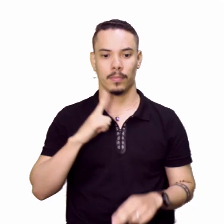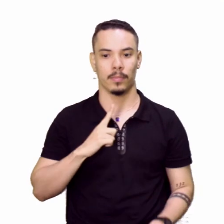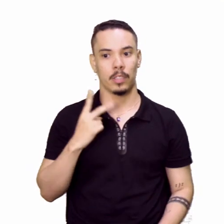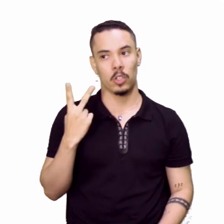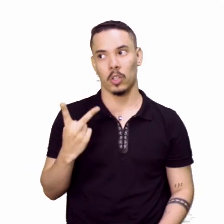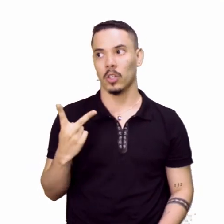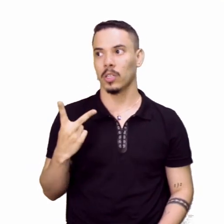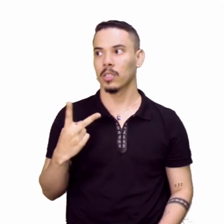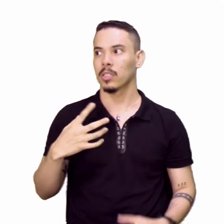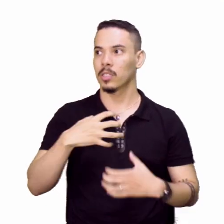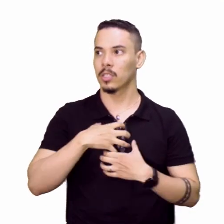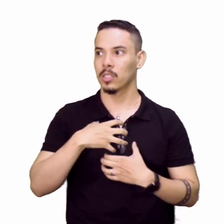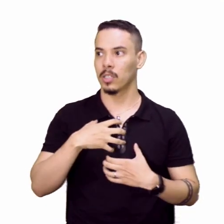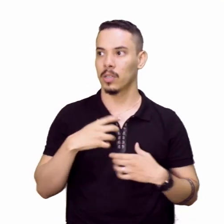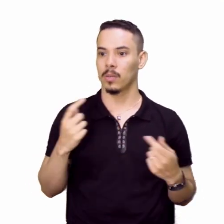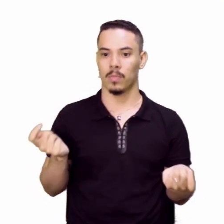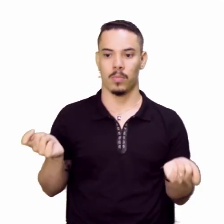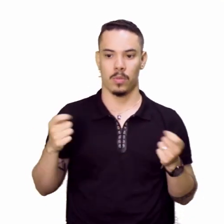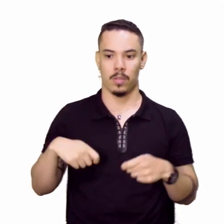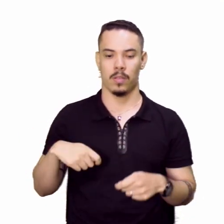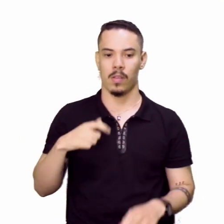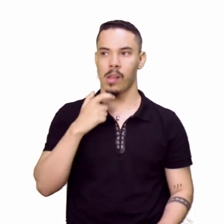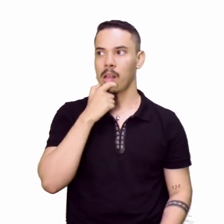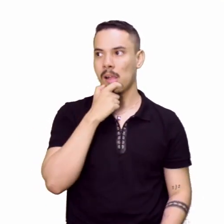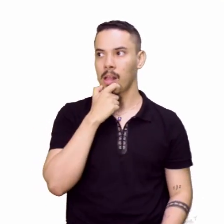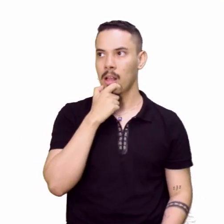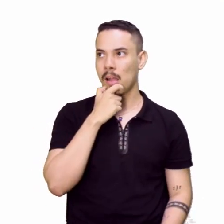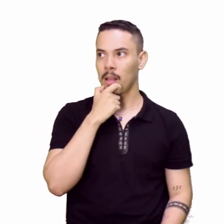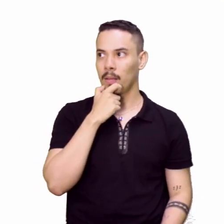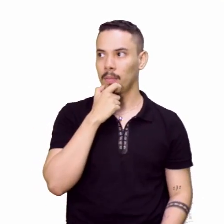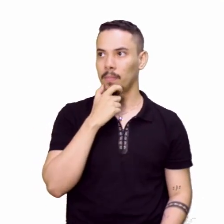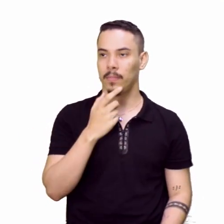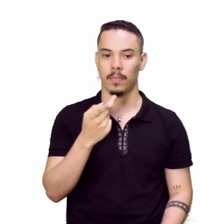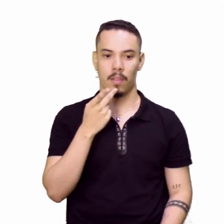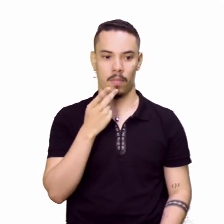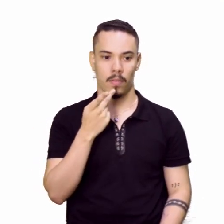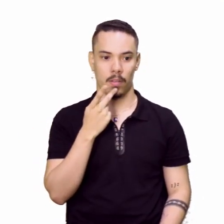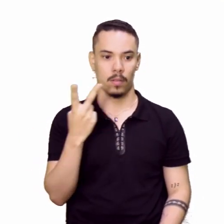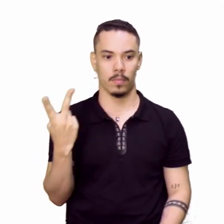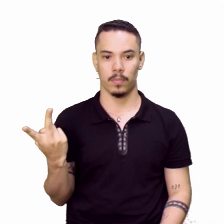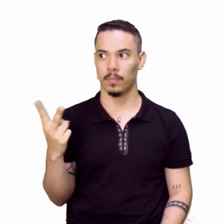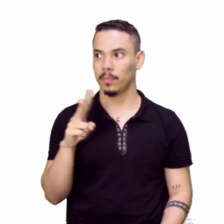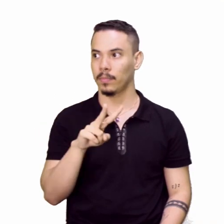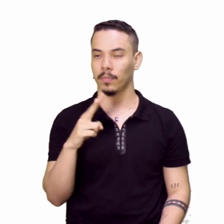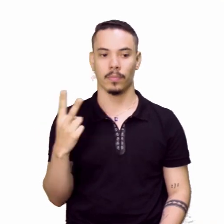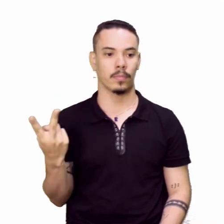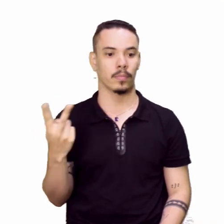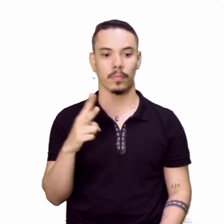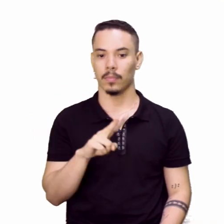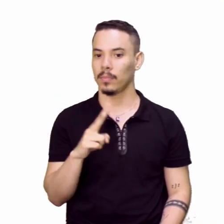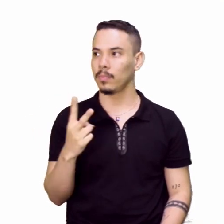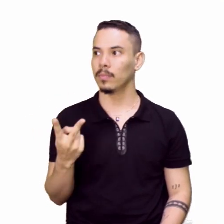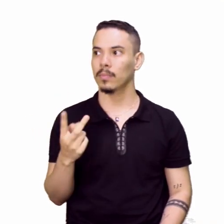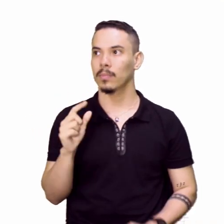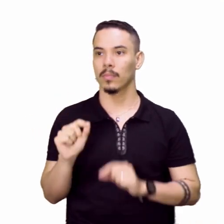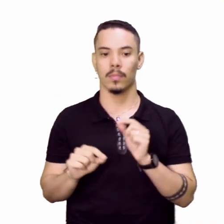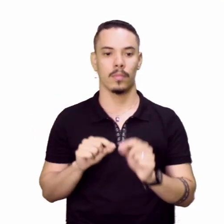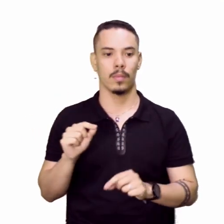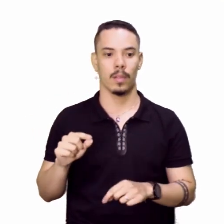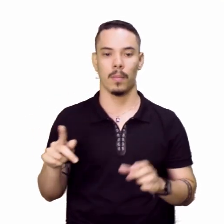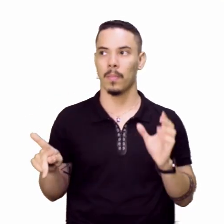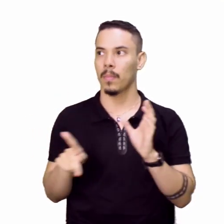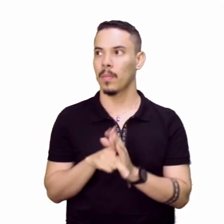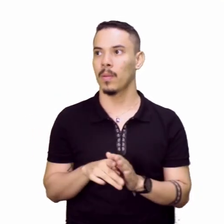formas de fazer Futuro no inglês quando eu falo duas formas é duas formas no no nos tempos